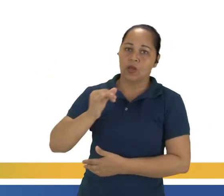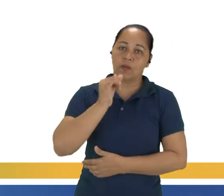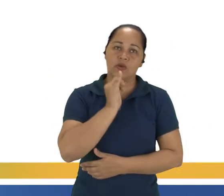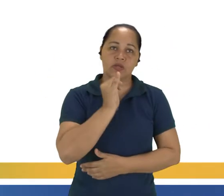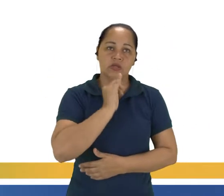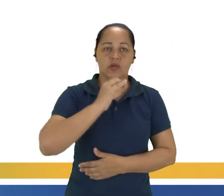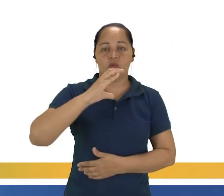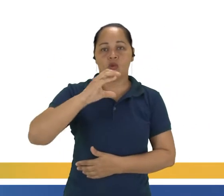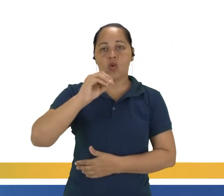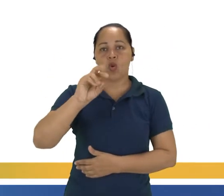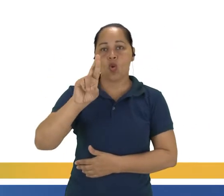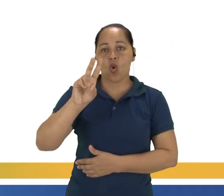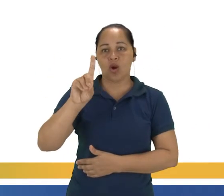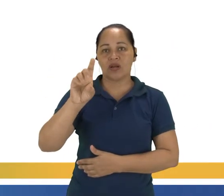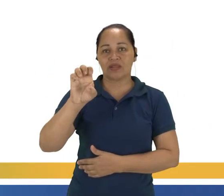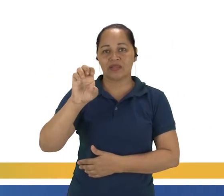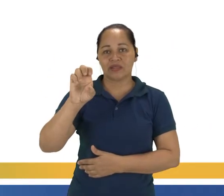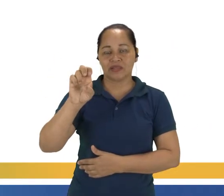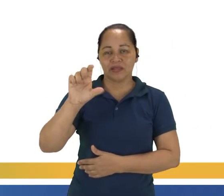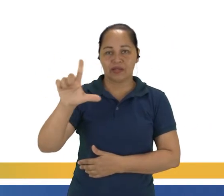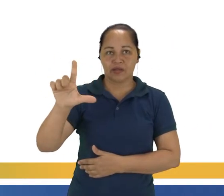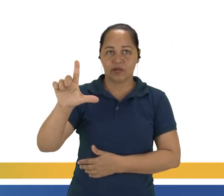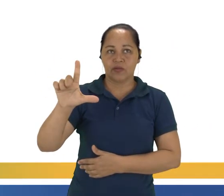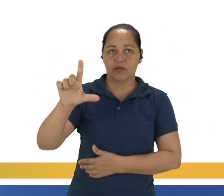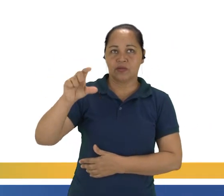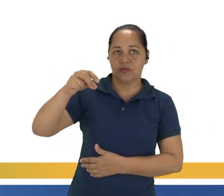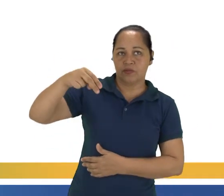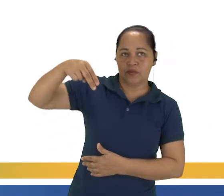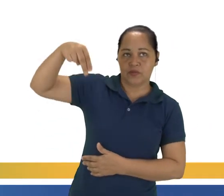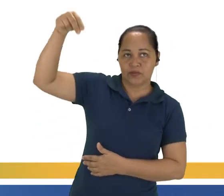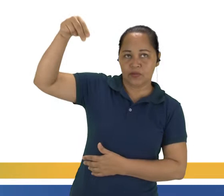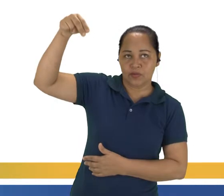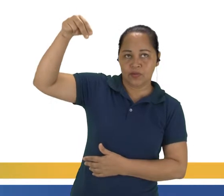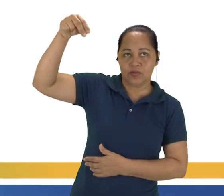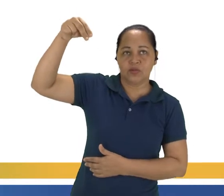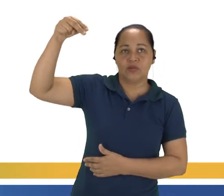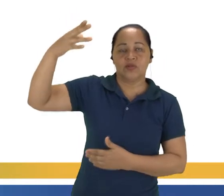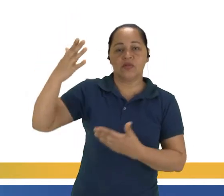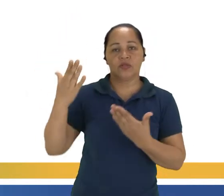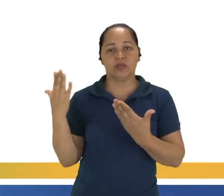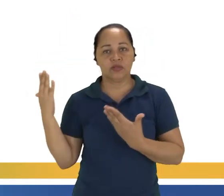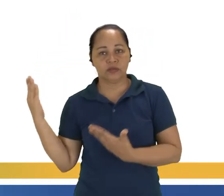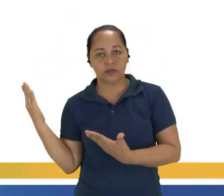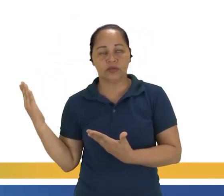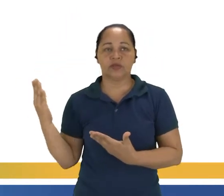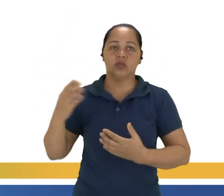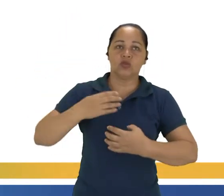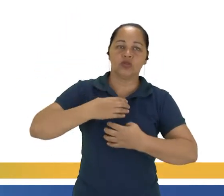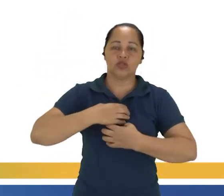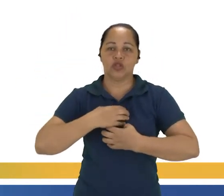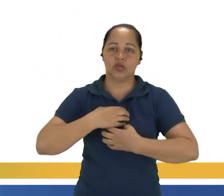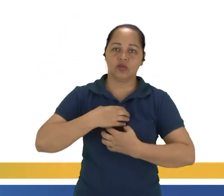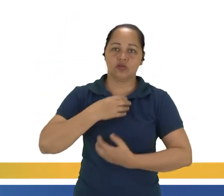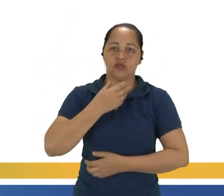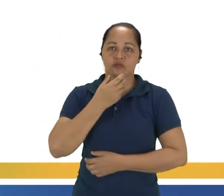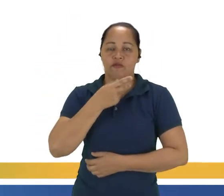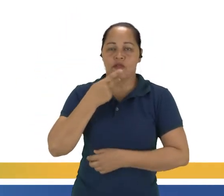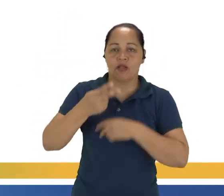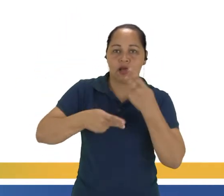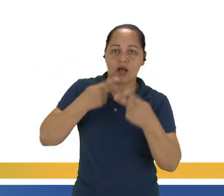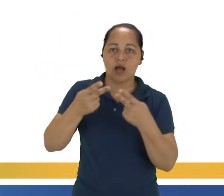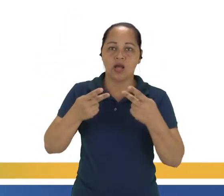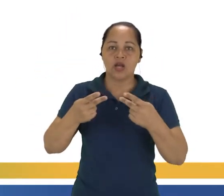cordel na região nordeste do Brasil, representando aí a literatura regional, a forma de falar, de agir